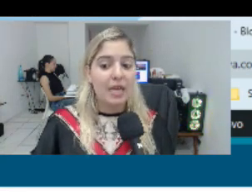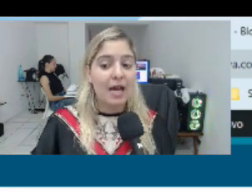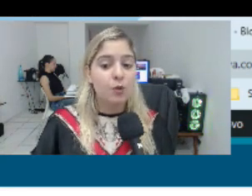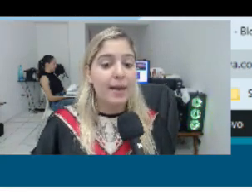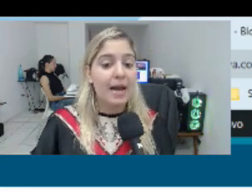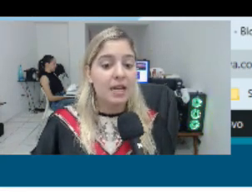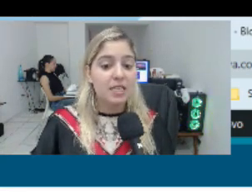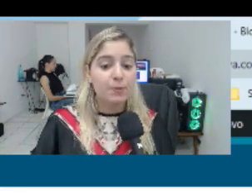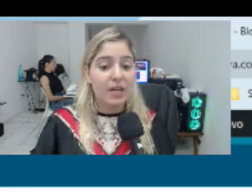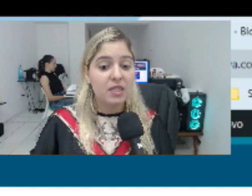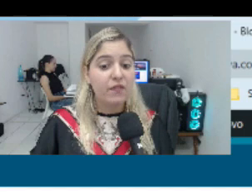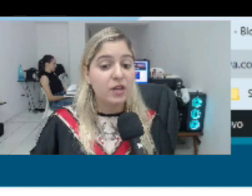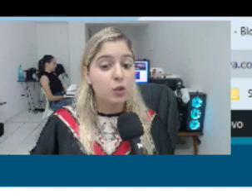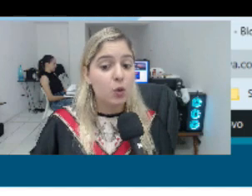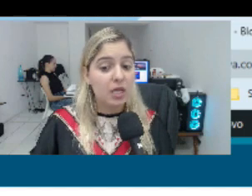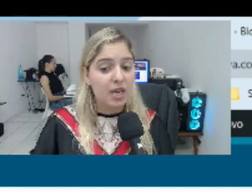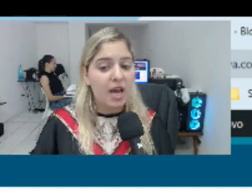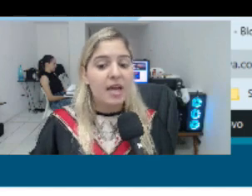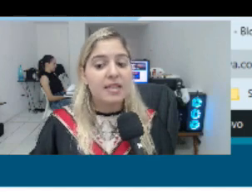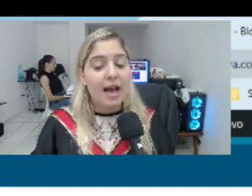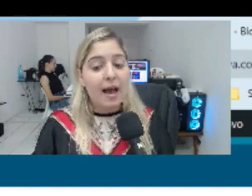de Leonardo Magalhães para a